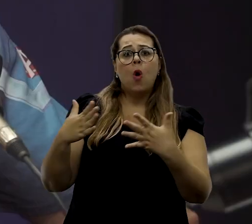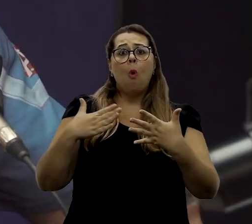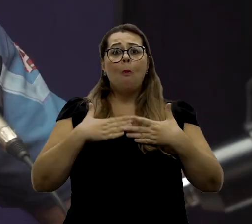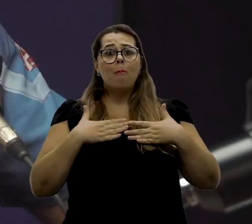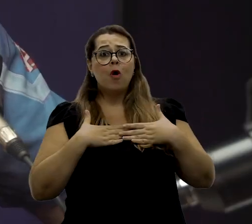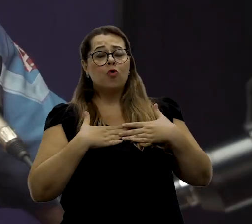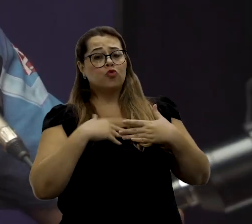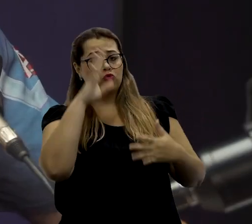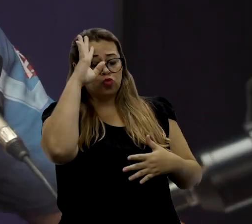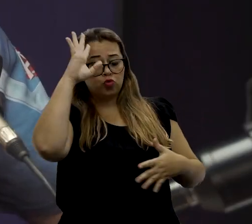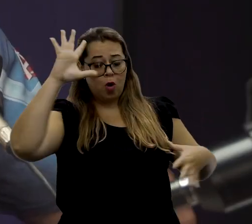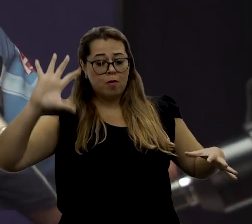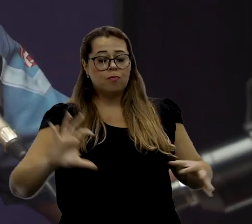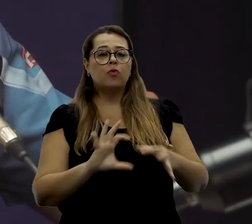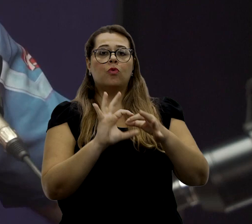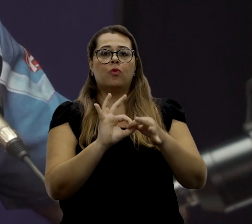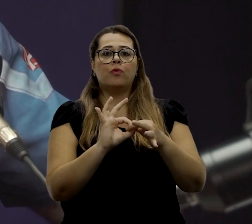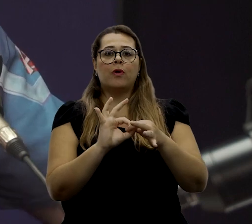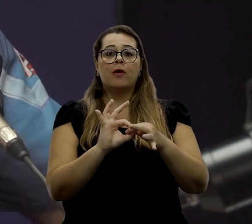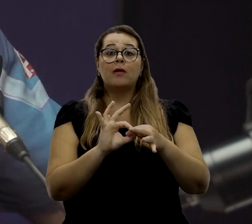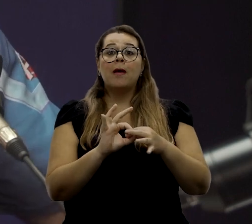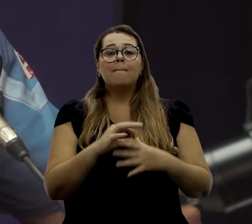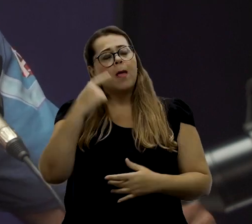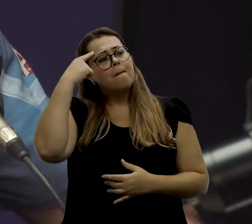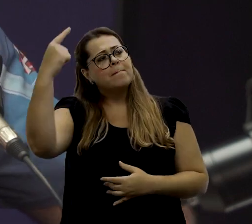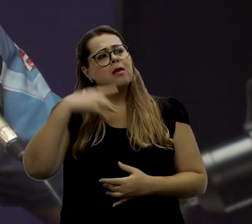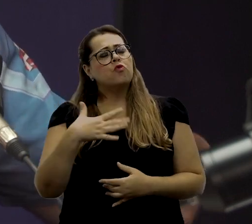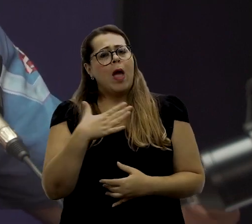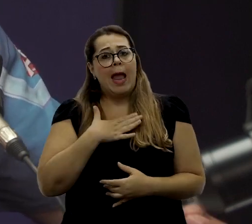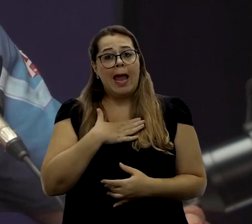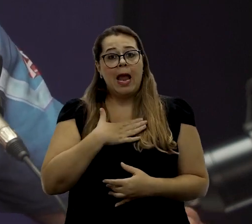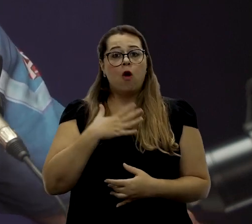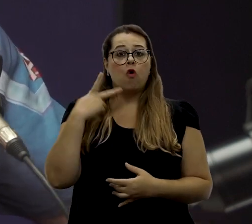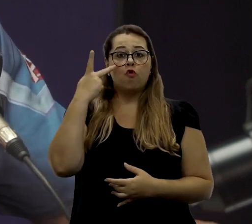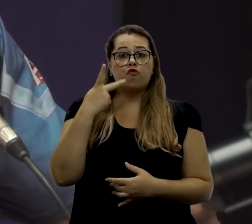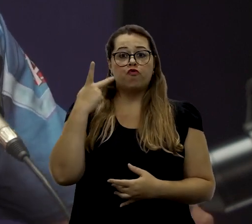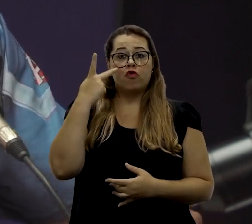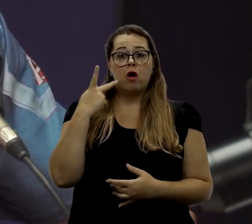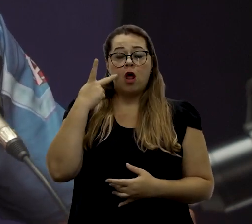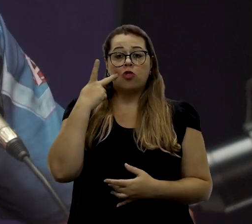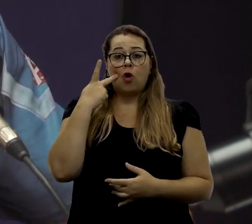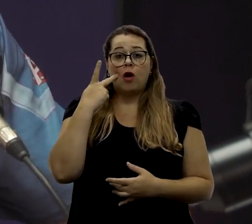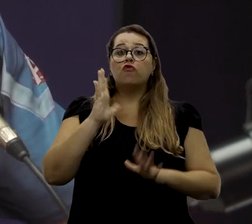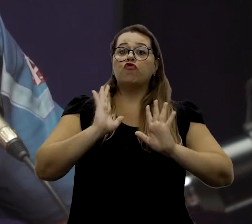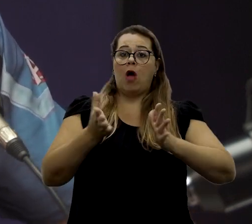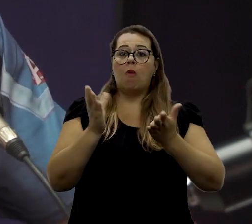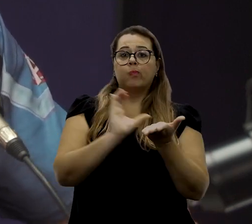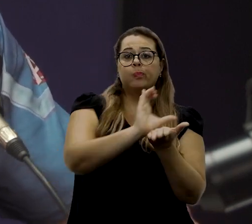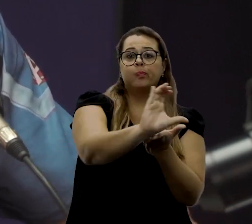públicos, nós precisamos intensamente, até como vereador agora. Eu já coloquei emendas parlamentares